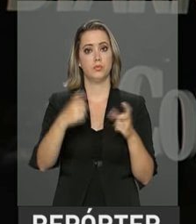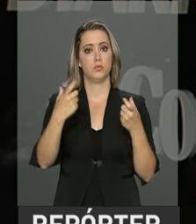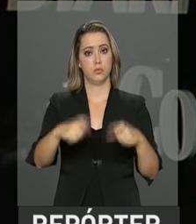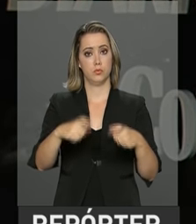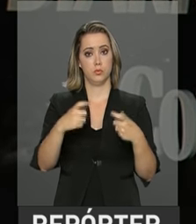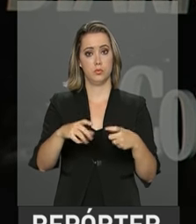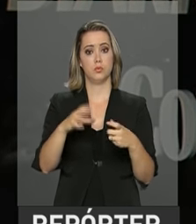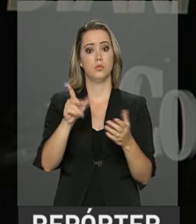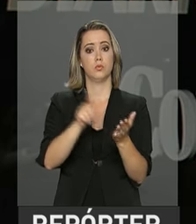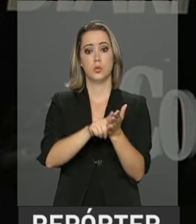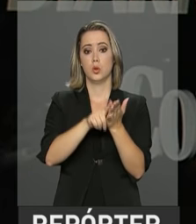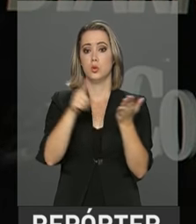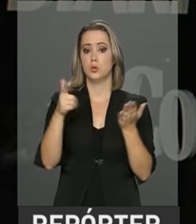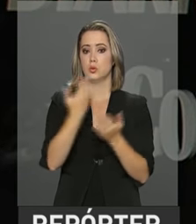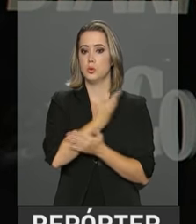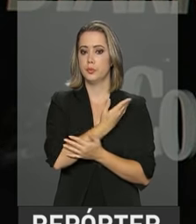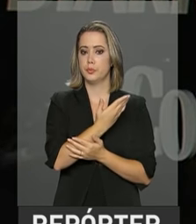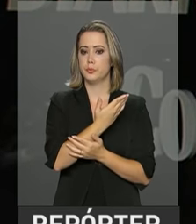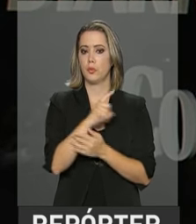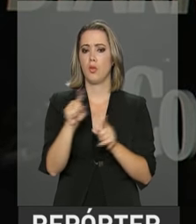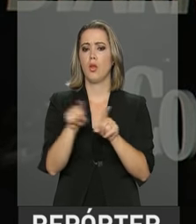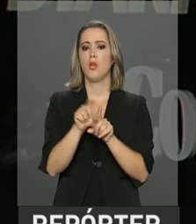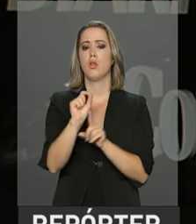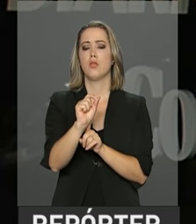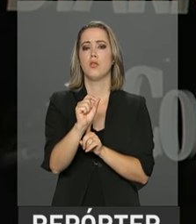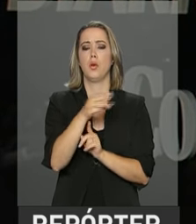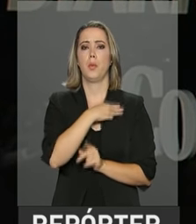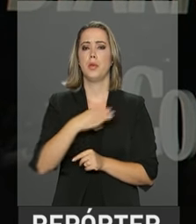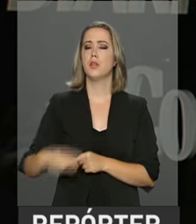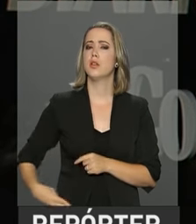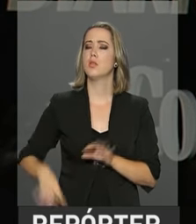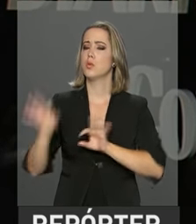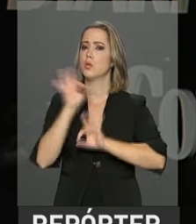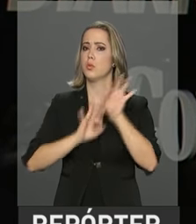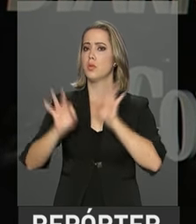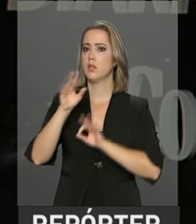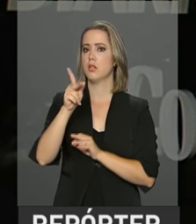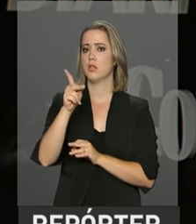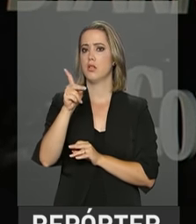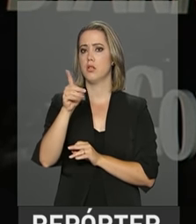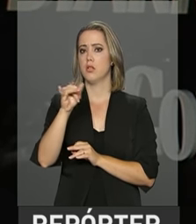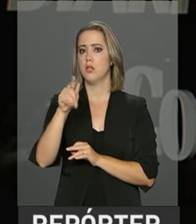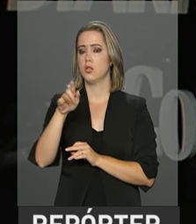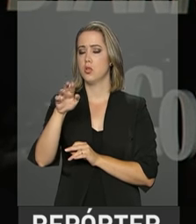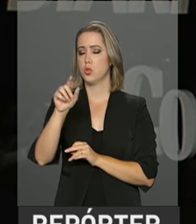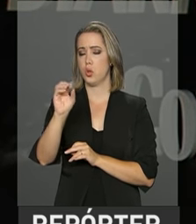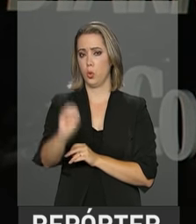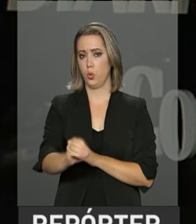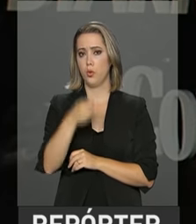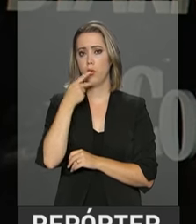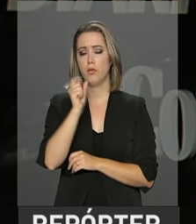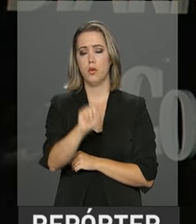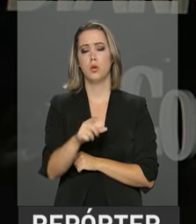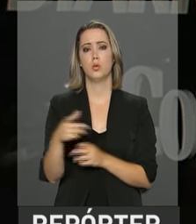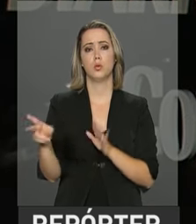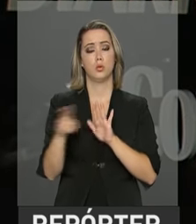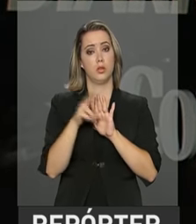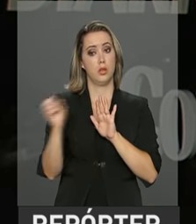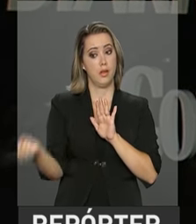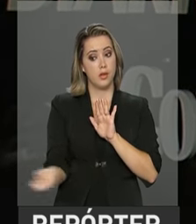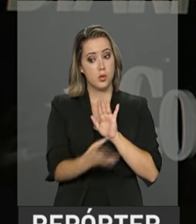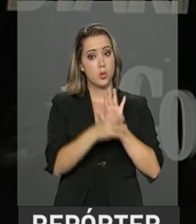Correio Brasiliense, foi o ministro do Planejamento, Desenvolvimento e Gestão, Diogo Oliveira. Ele disse que a reforma da Previdência, ela